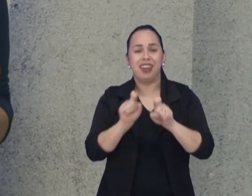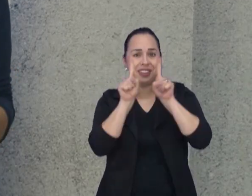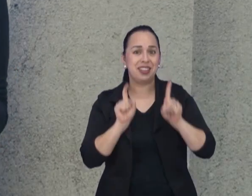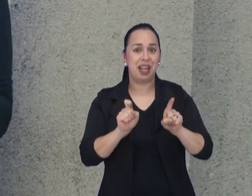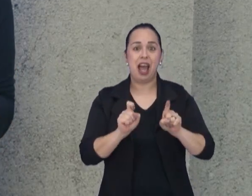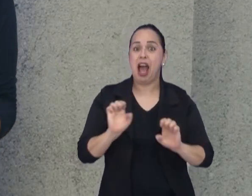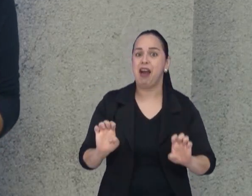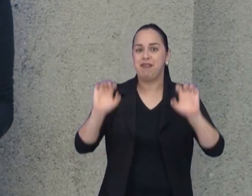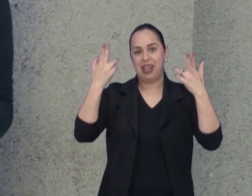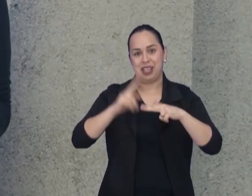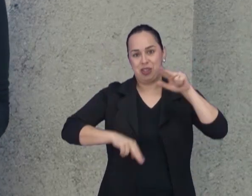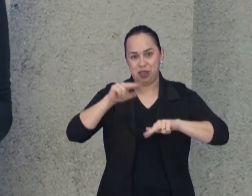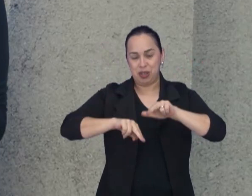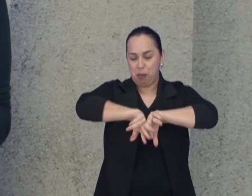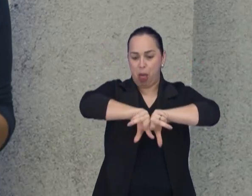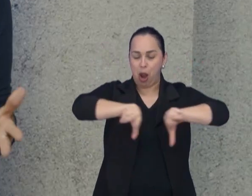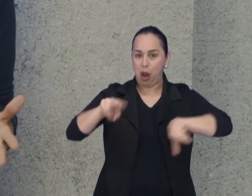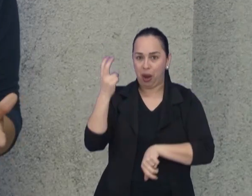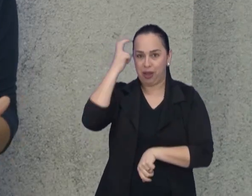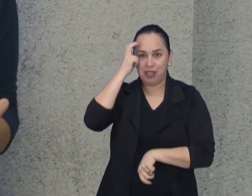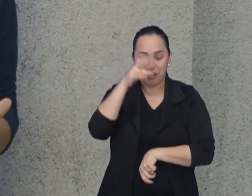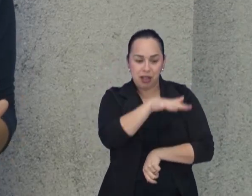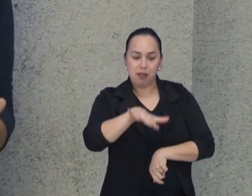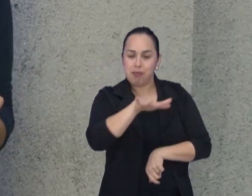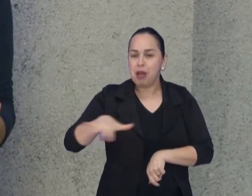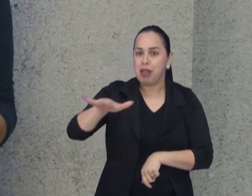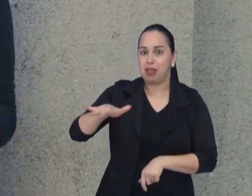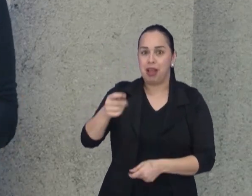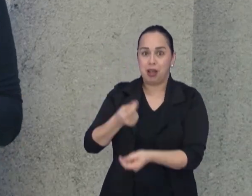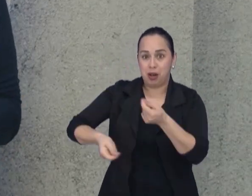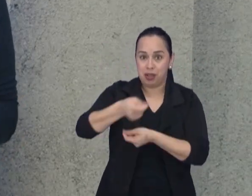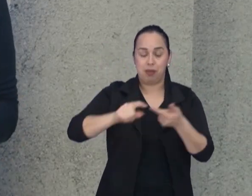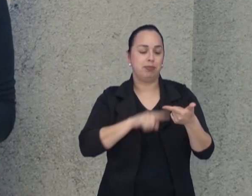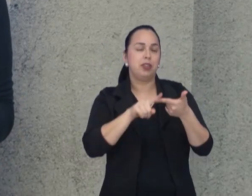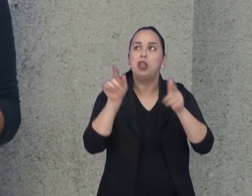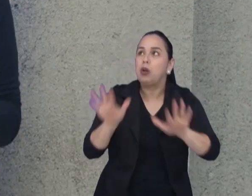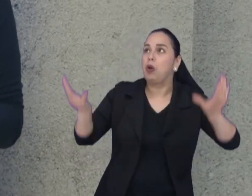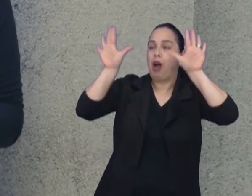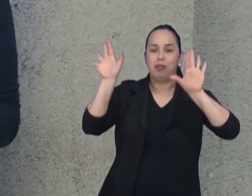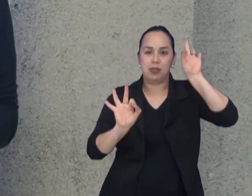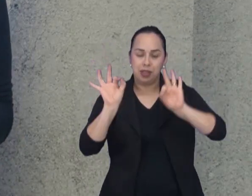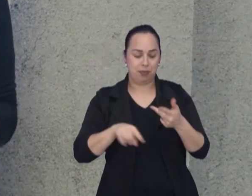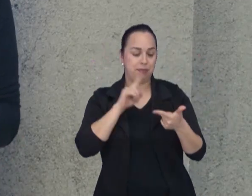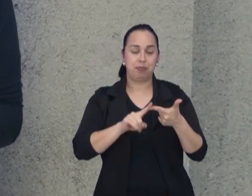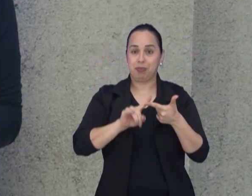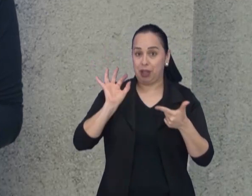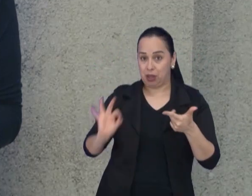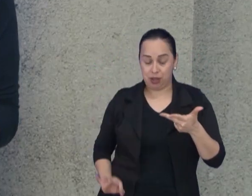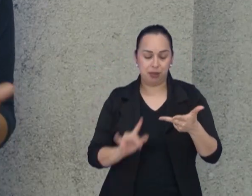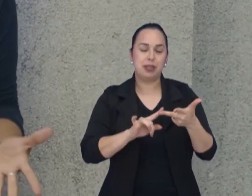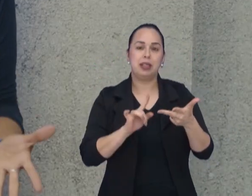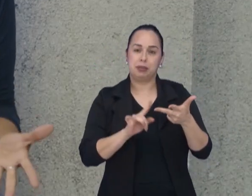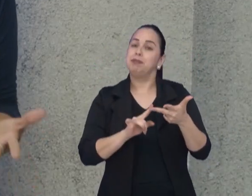É uma cultura muito rica que aquece diversos setores da economia, como o de decoração, vestuário,